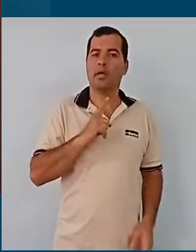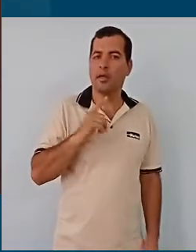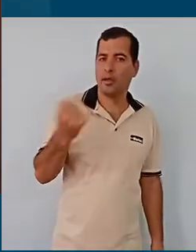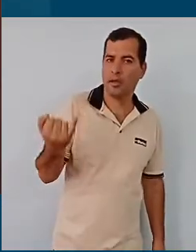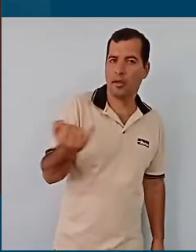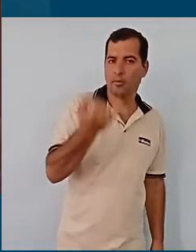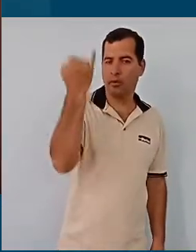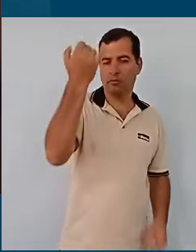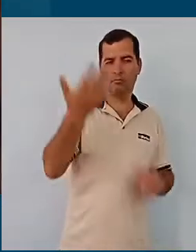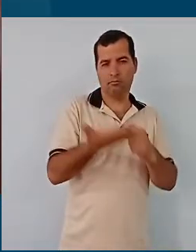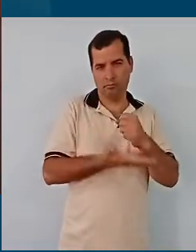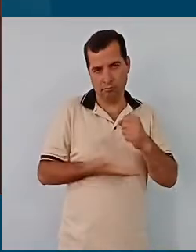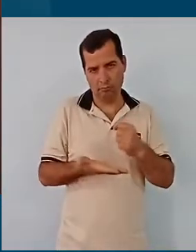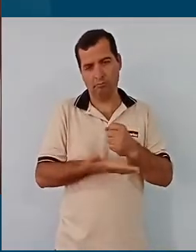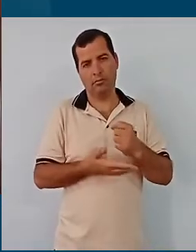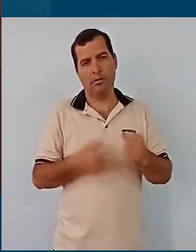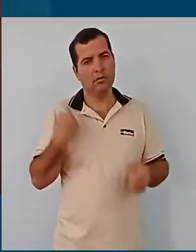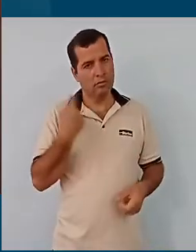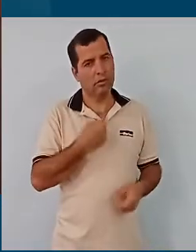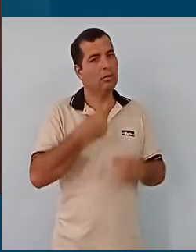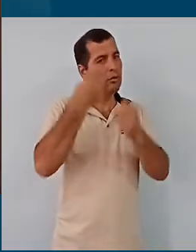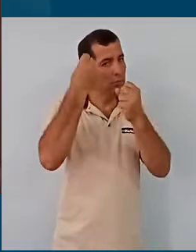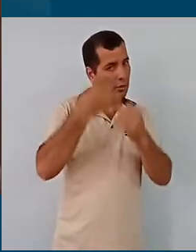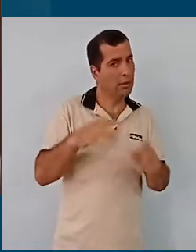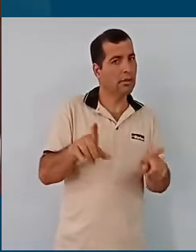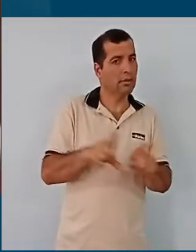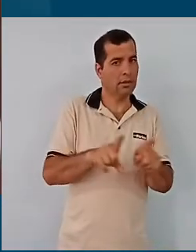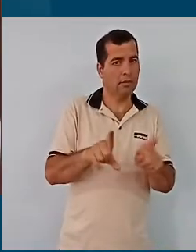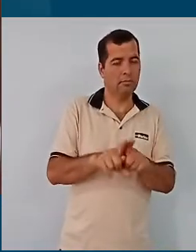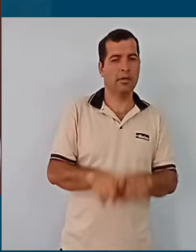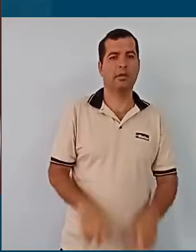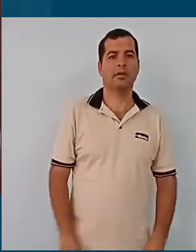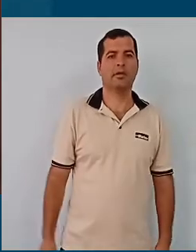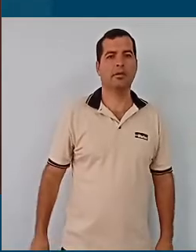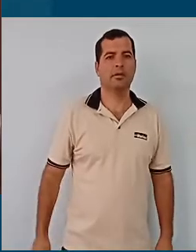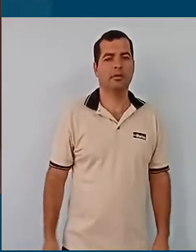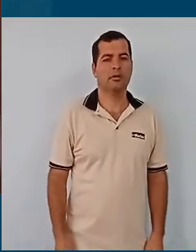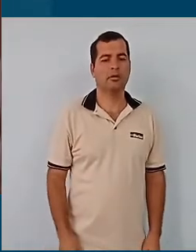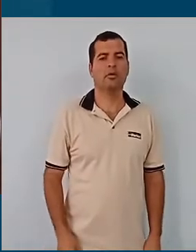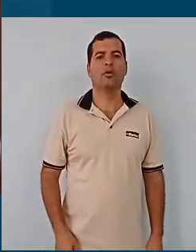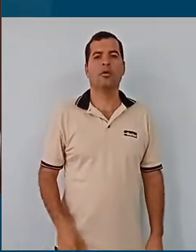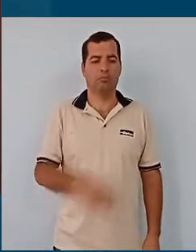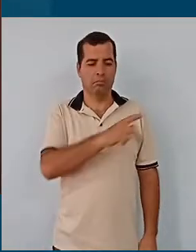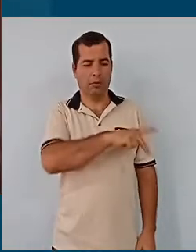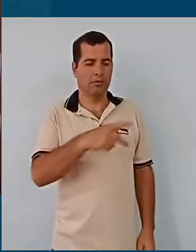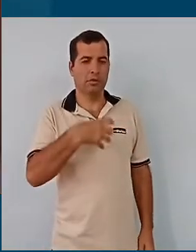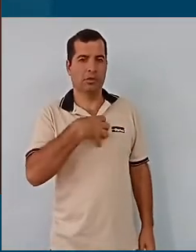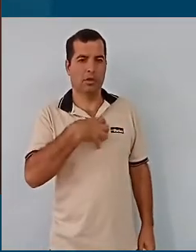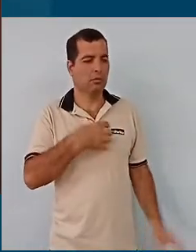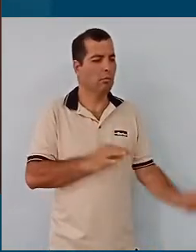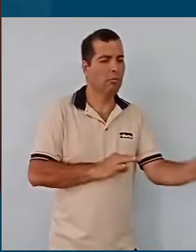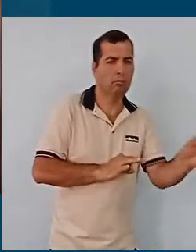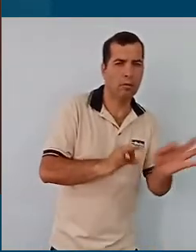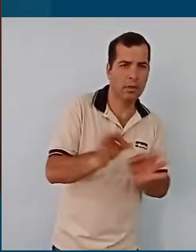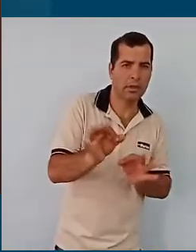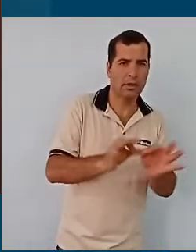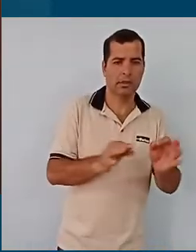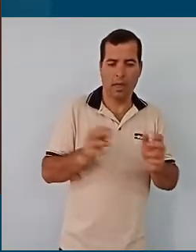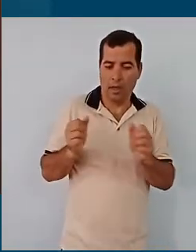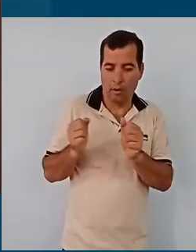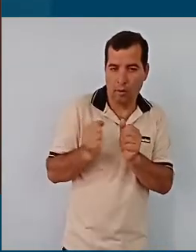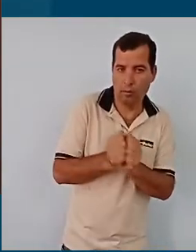podemos falar um pouquinho mais dela, o lugar do professor, como esse que organiza, que acompanha,